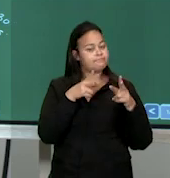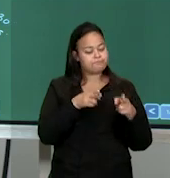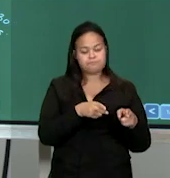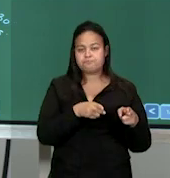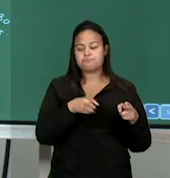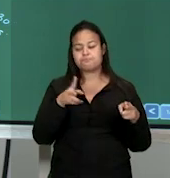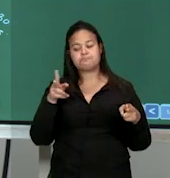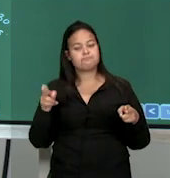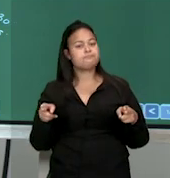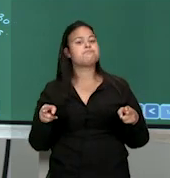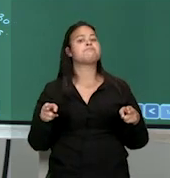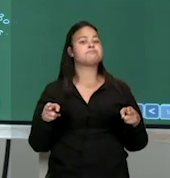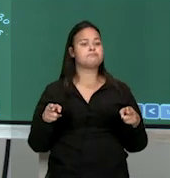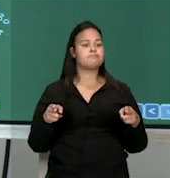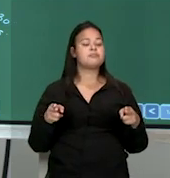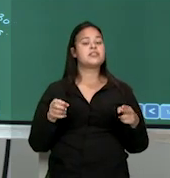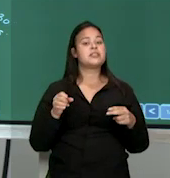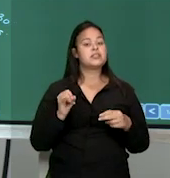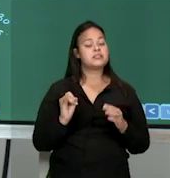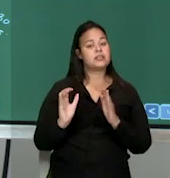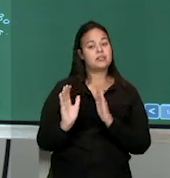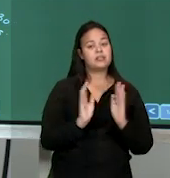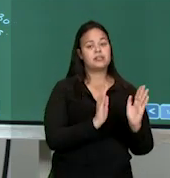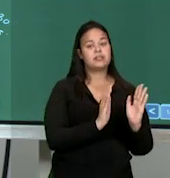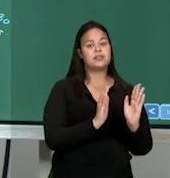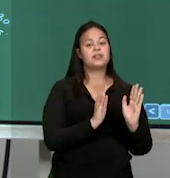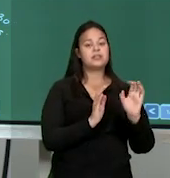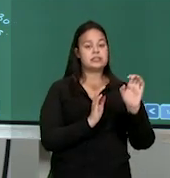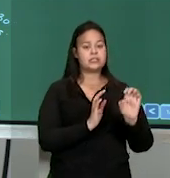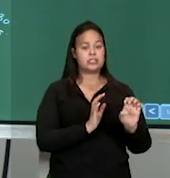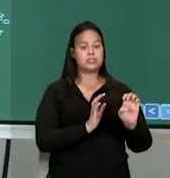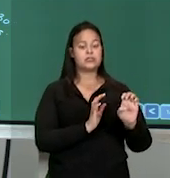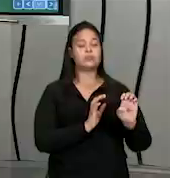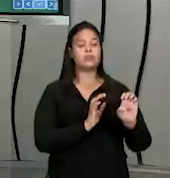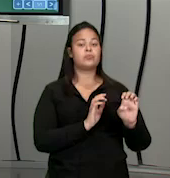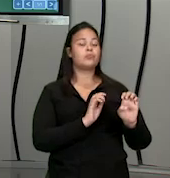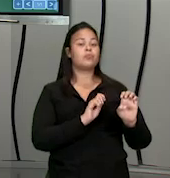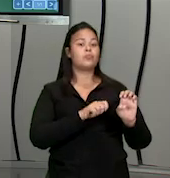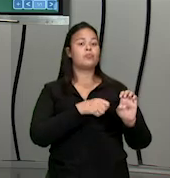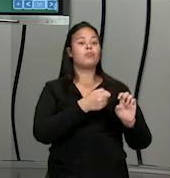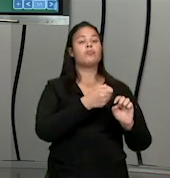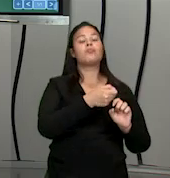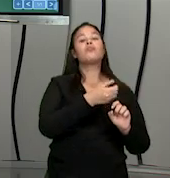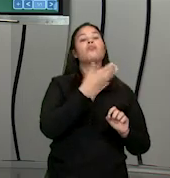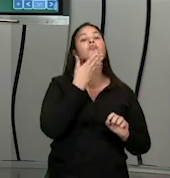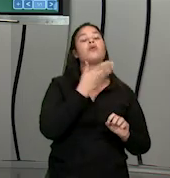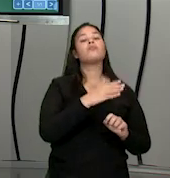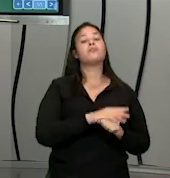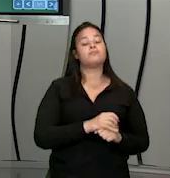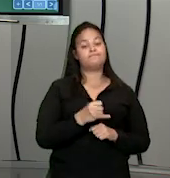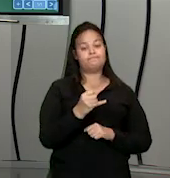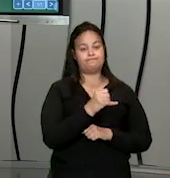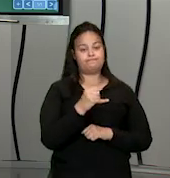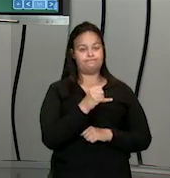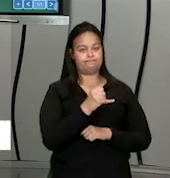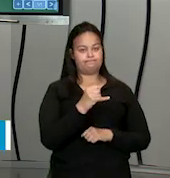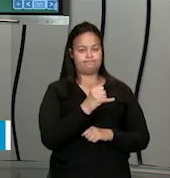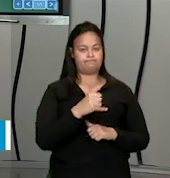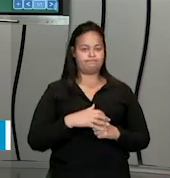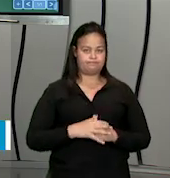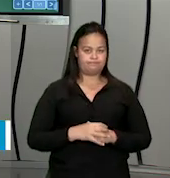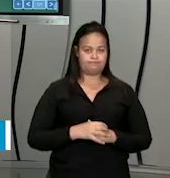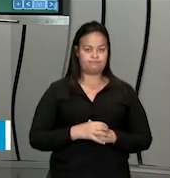caso, se está no lado esquerdo, eu tenho o sinal negativo. Então, com